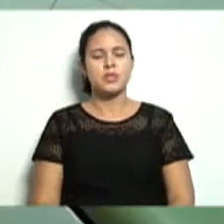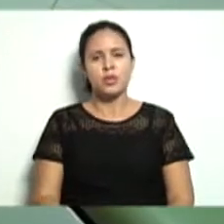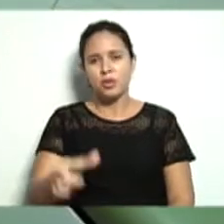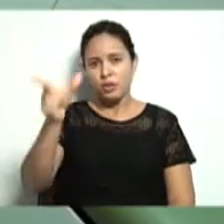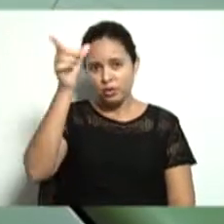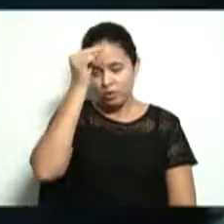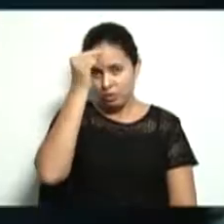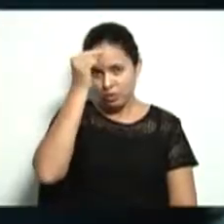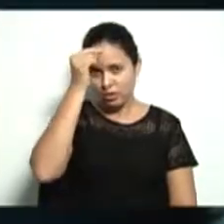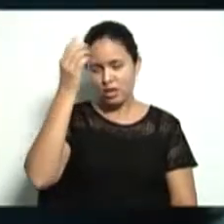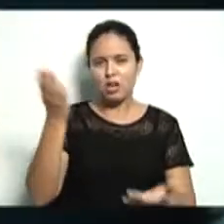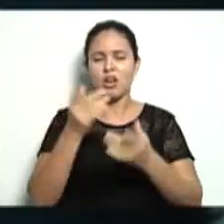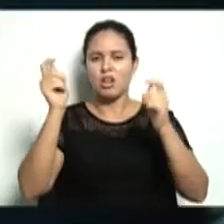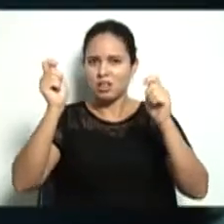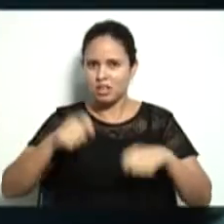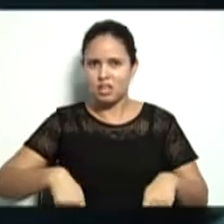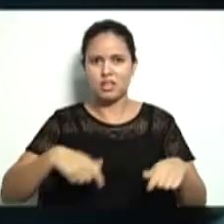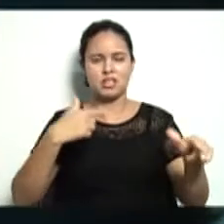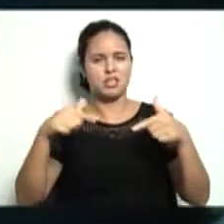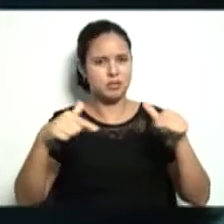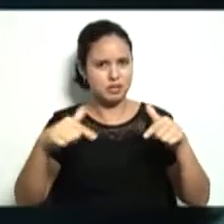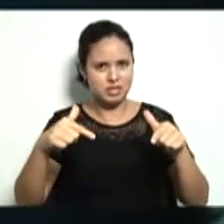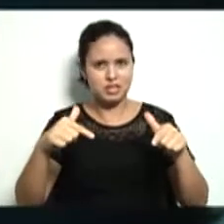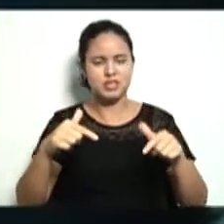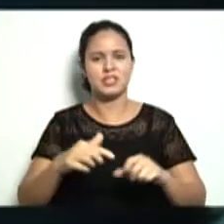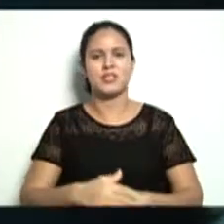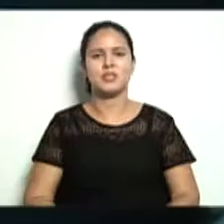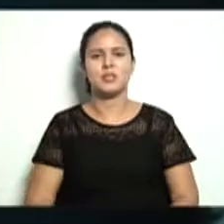Agora sim, vamos trabalhar.